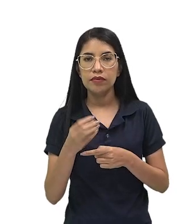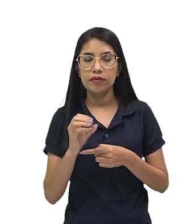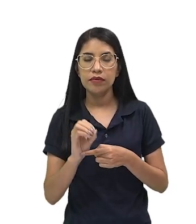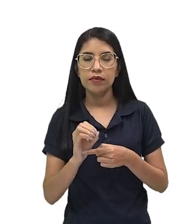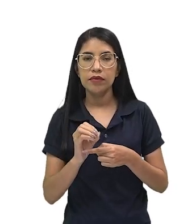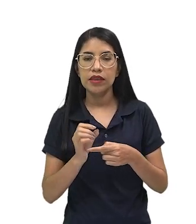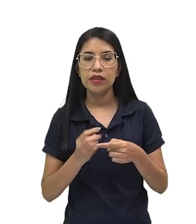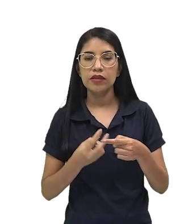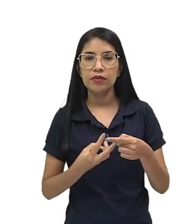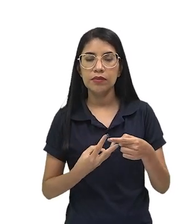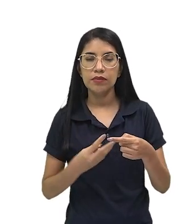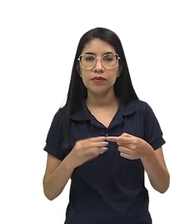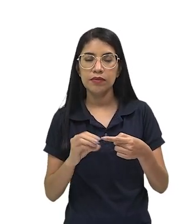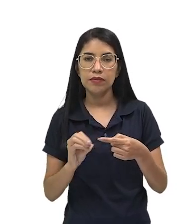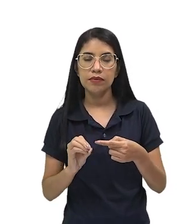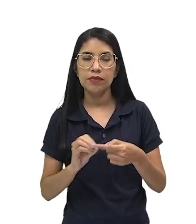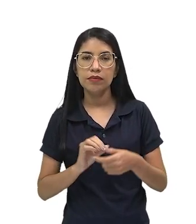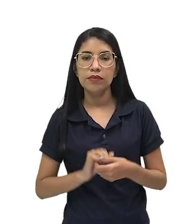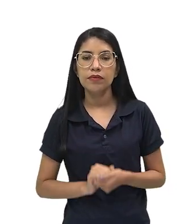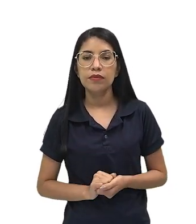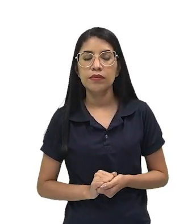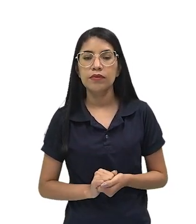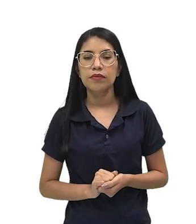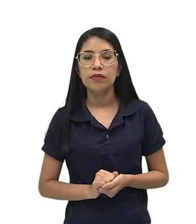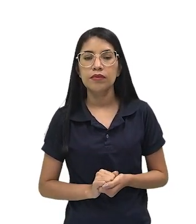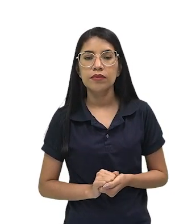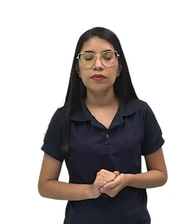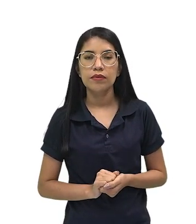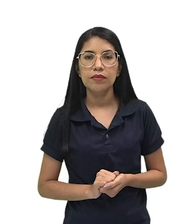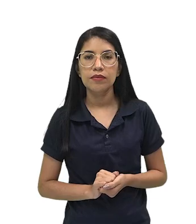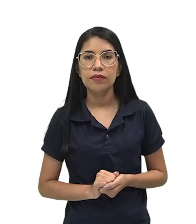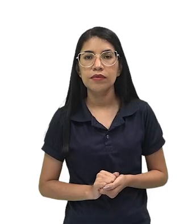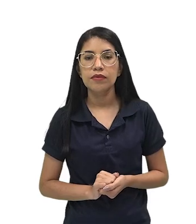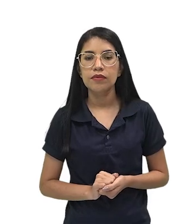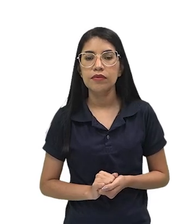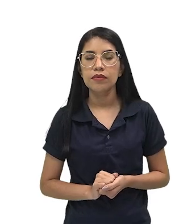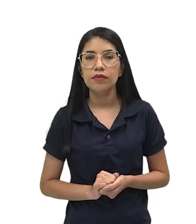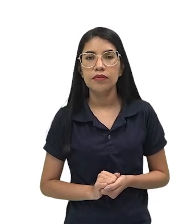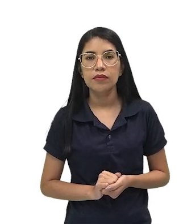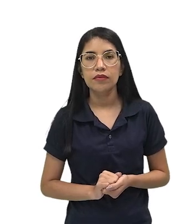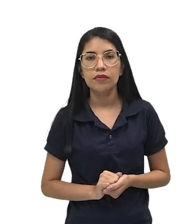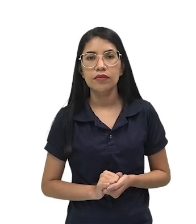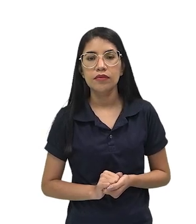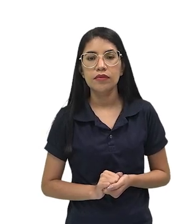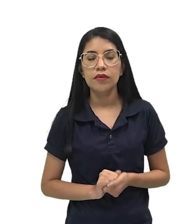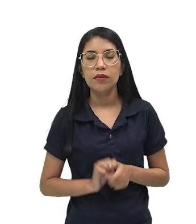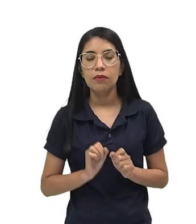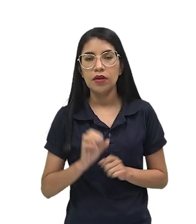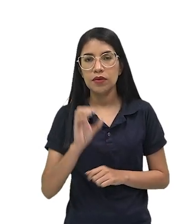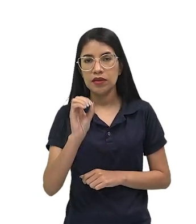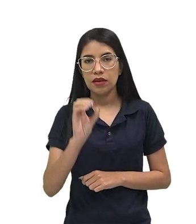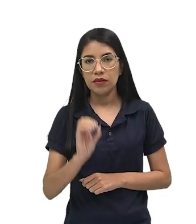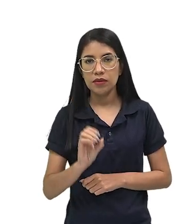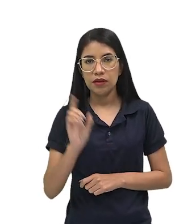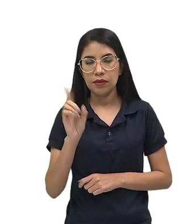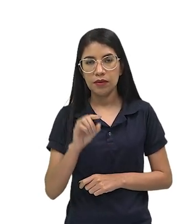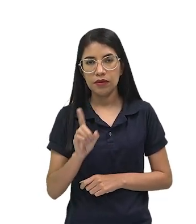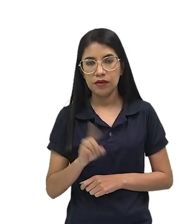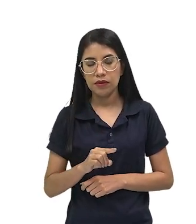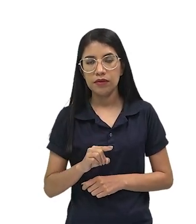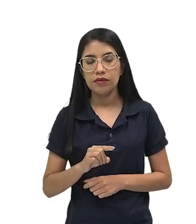por 30. Então, meu R ao quadrado vai ficar, eu posso cortar o 0 com